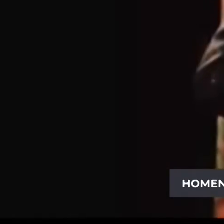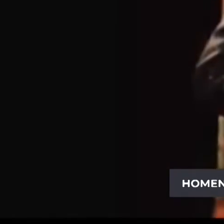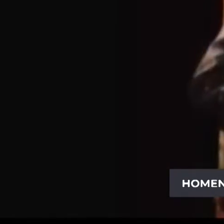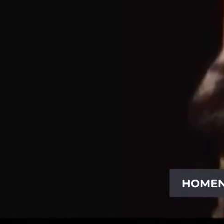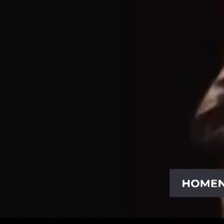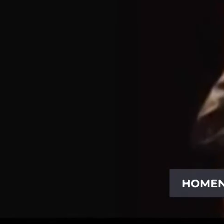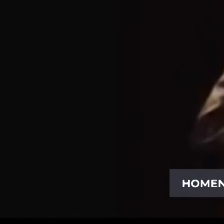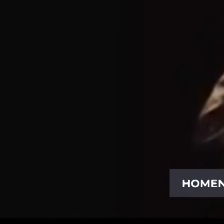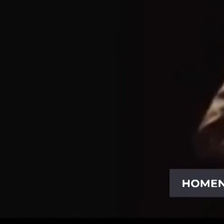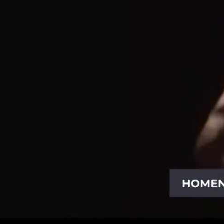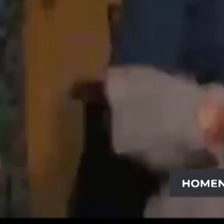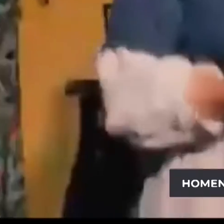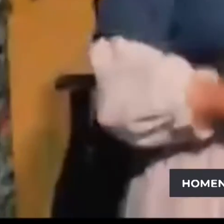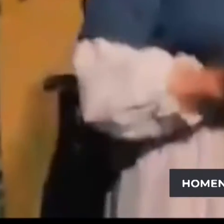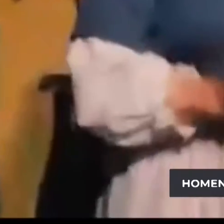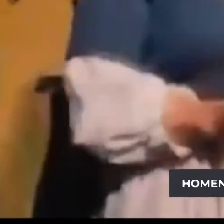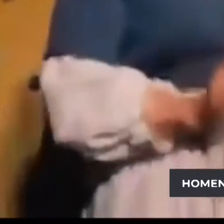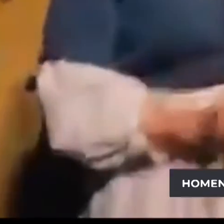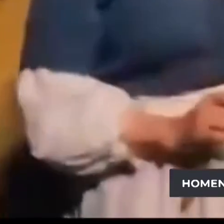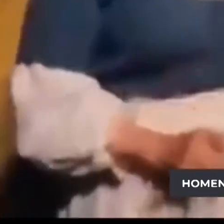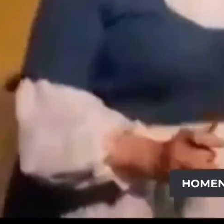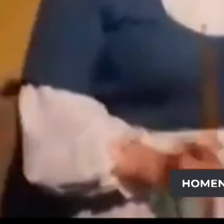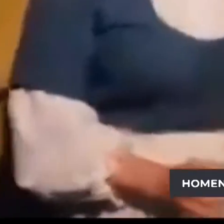Adesso sei tutta la vita!